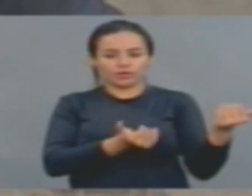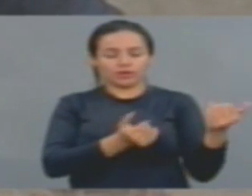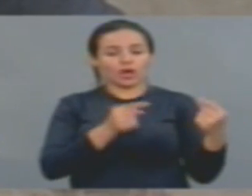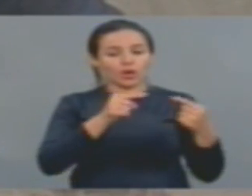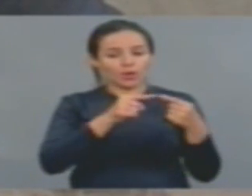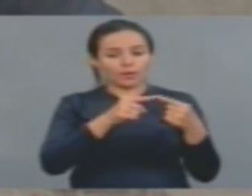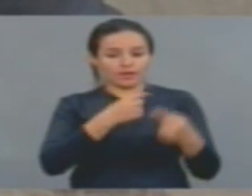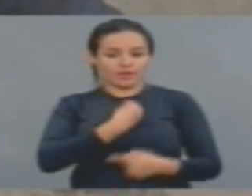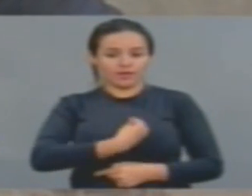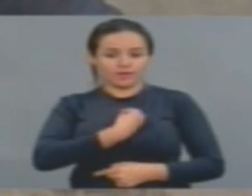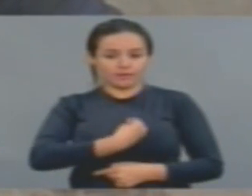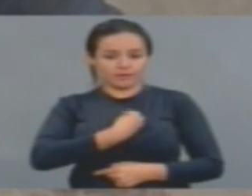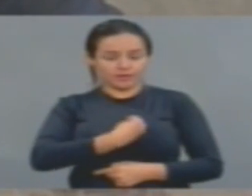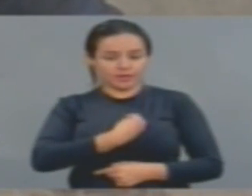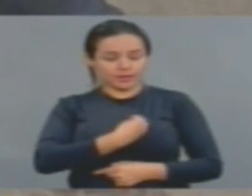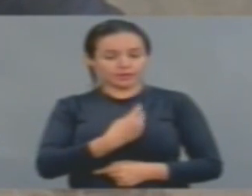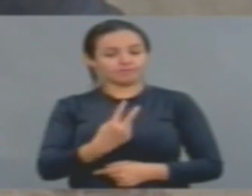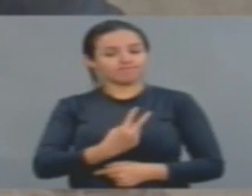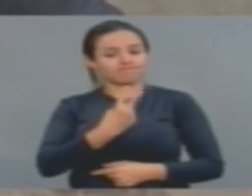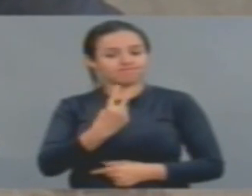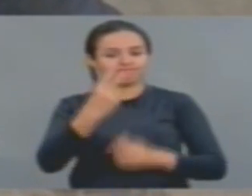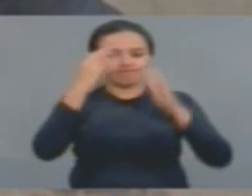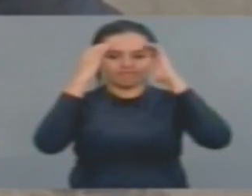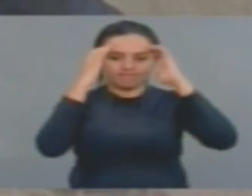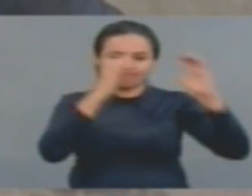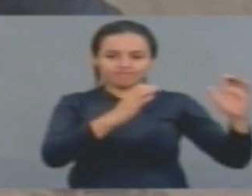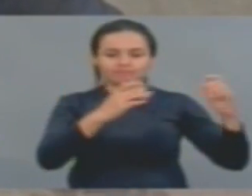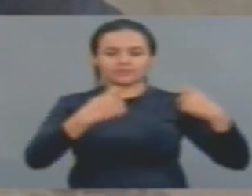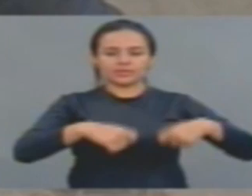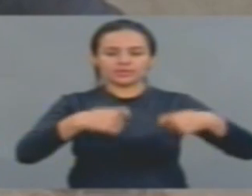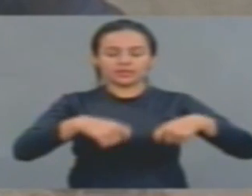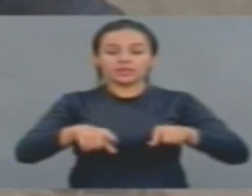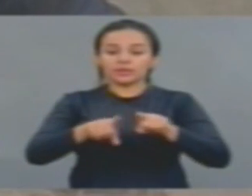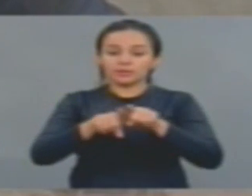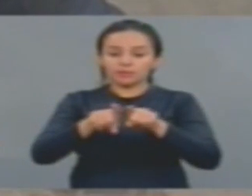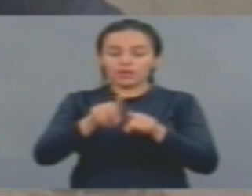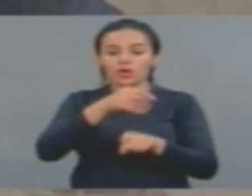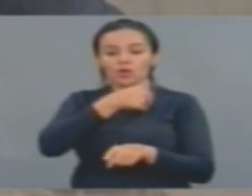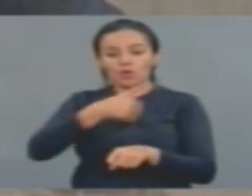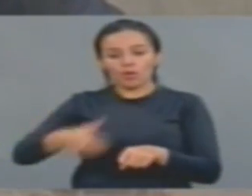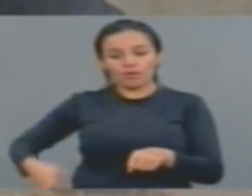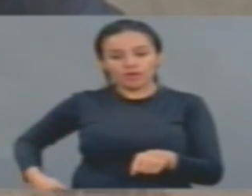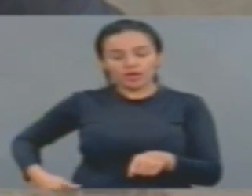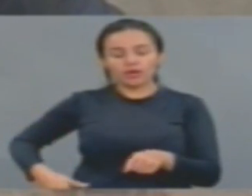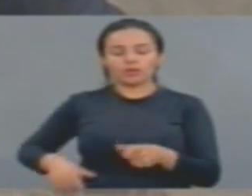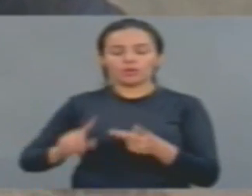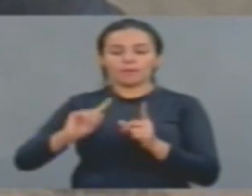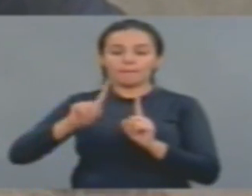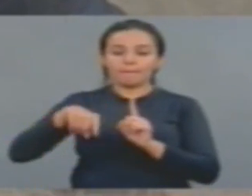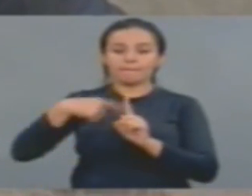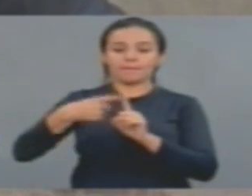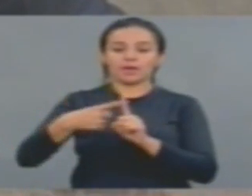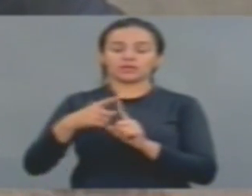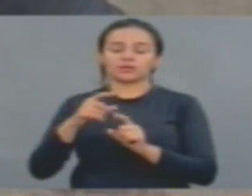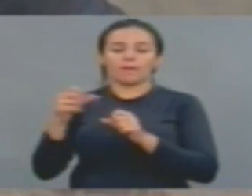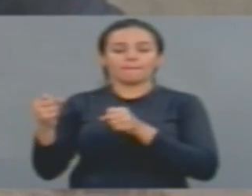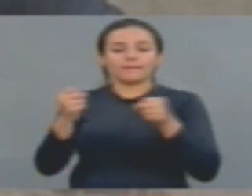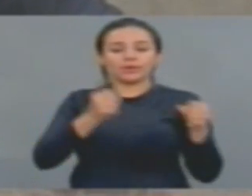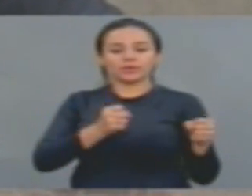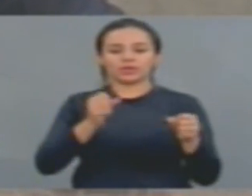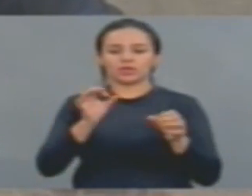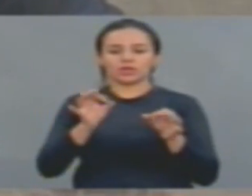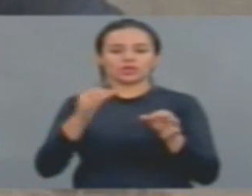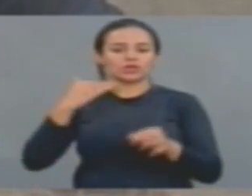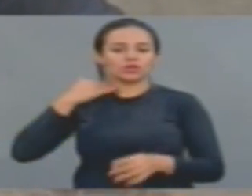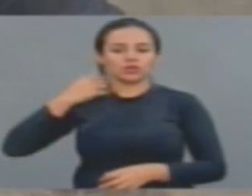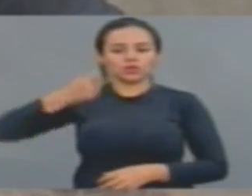Portanto, merece a atenção do governo do estado do Ceará, não só merece a atenção do Executivo, mas merece também a atenção do Judiciário. O